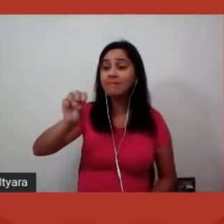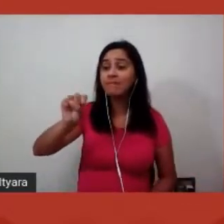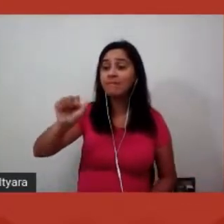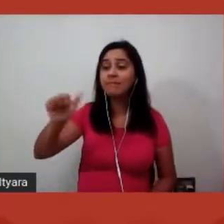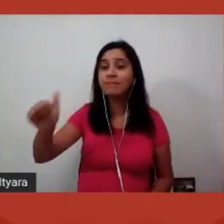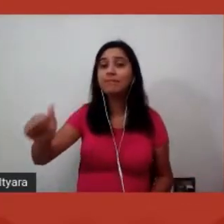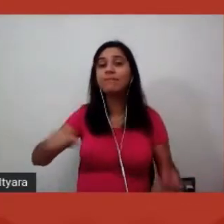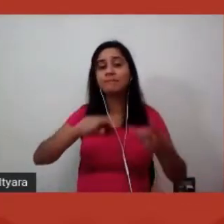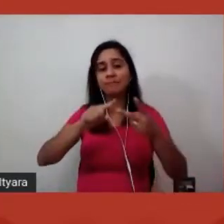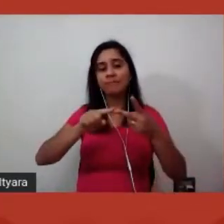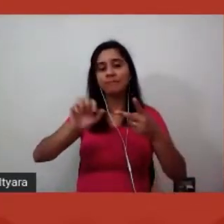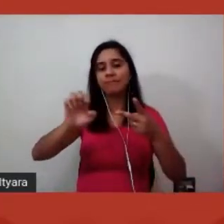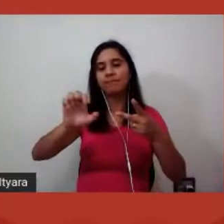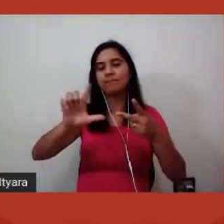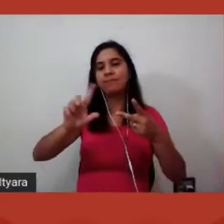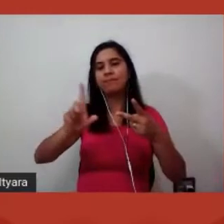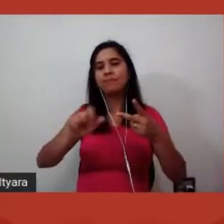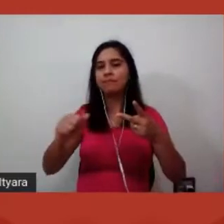Elza,